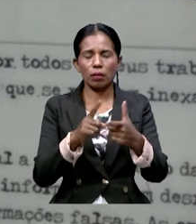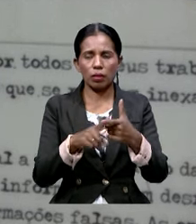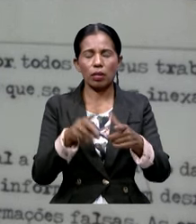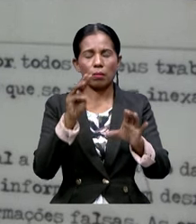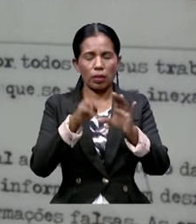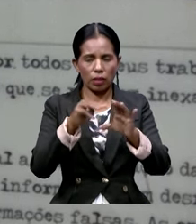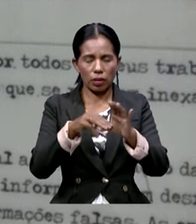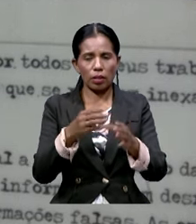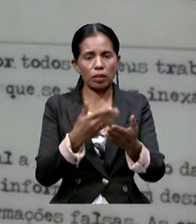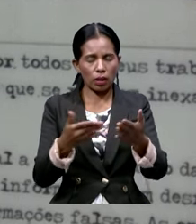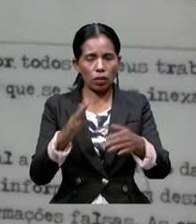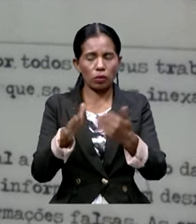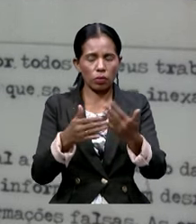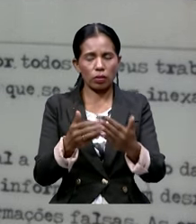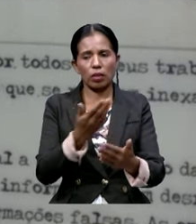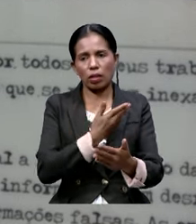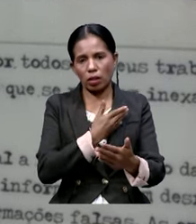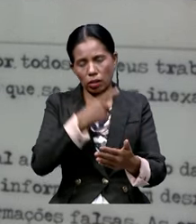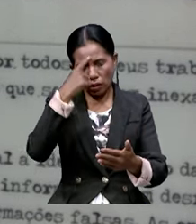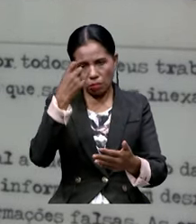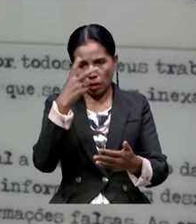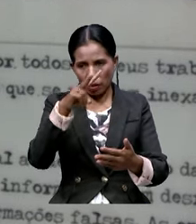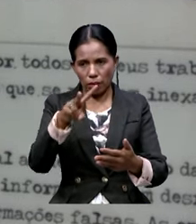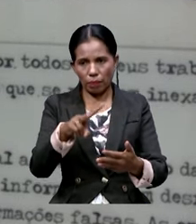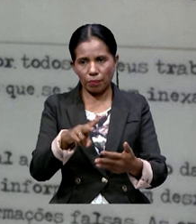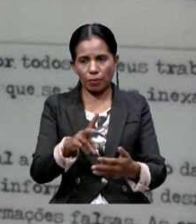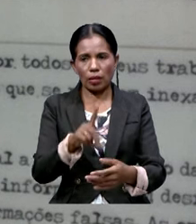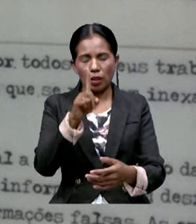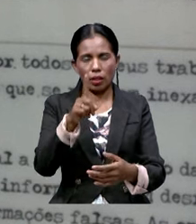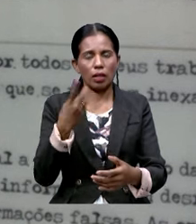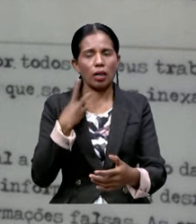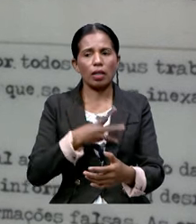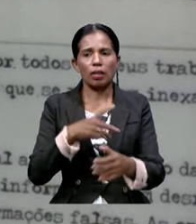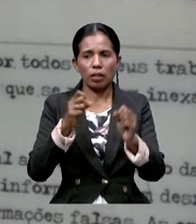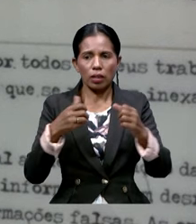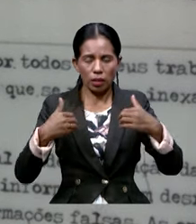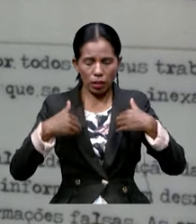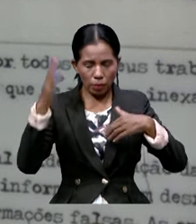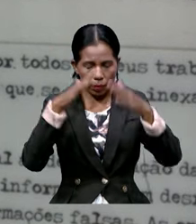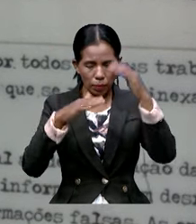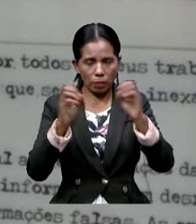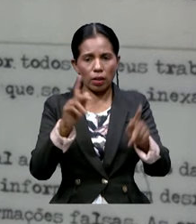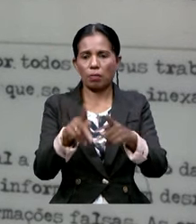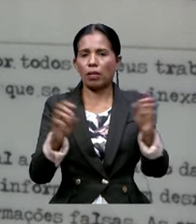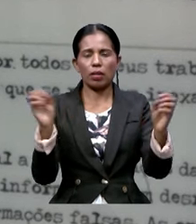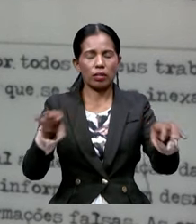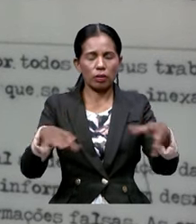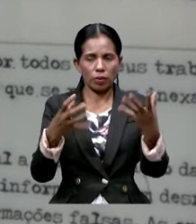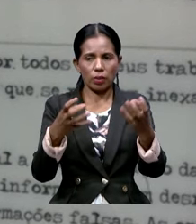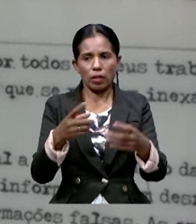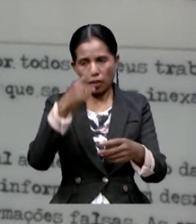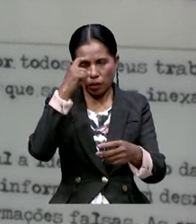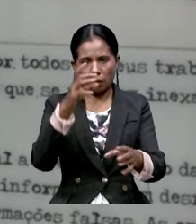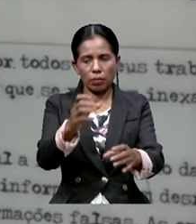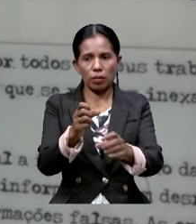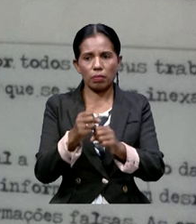se sanci caro roto, tamo arreio na catac. E demos, e tamo, belemos e problema de desemprego barak. Tamo, é matimo